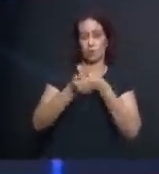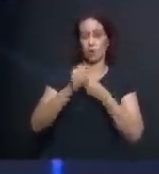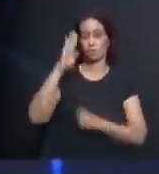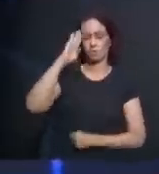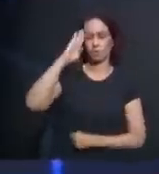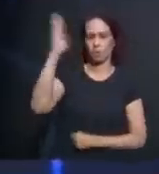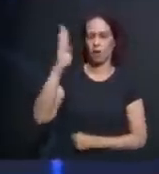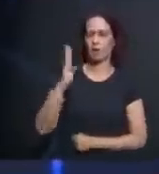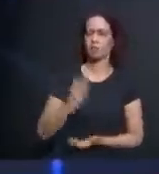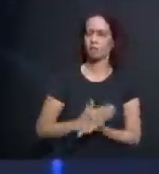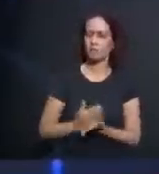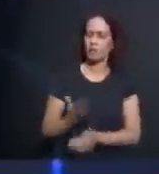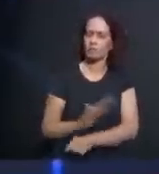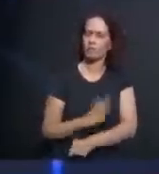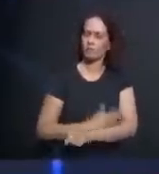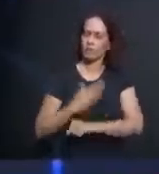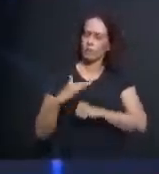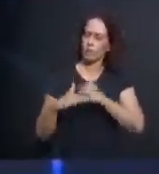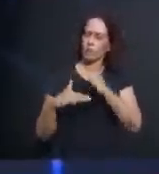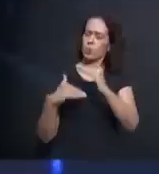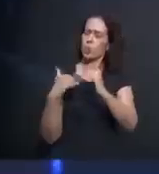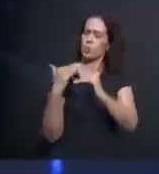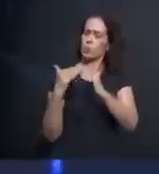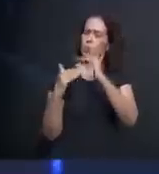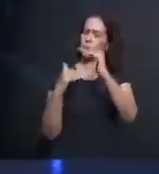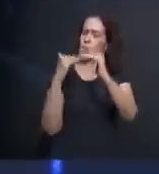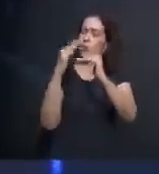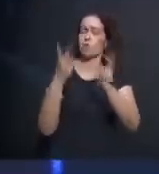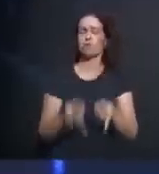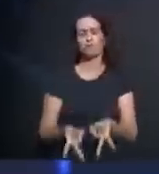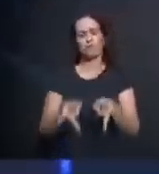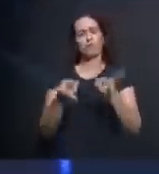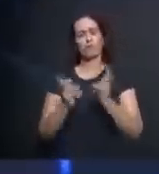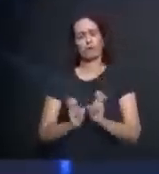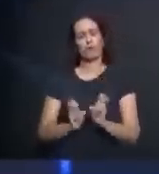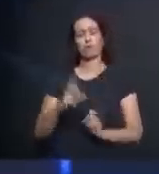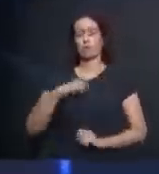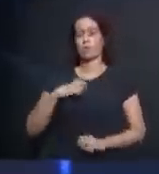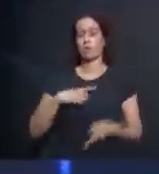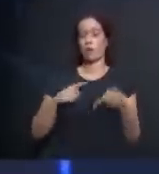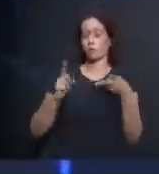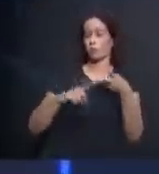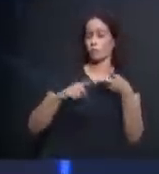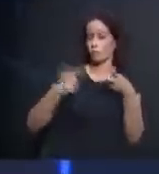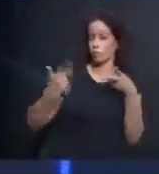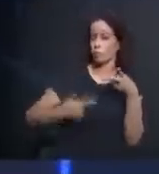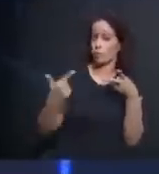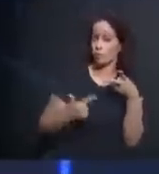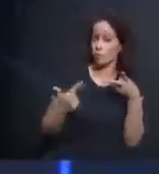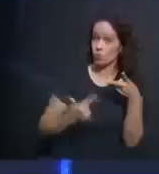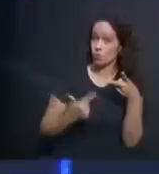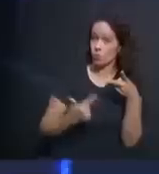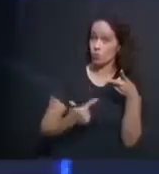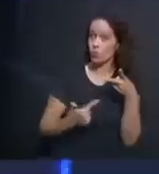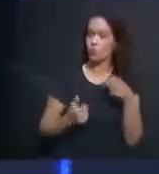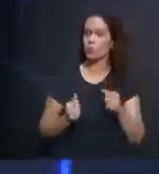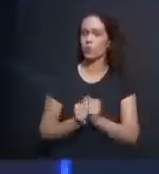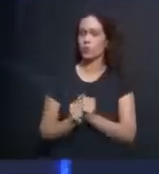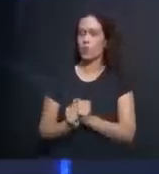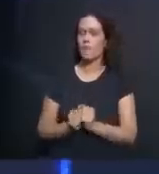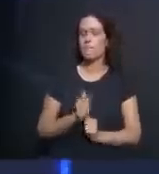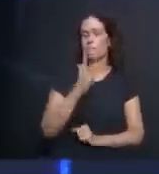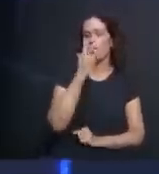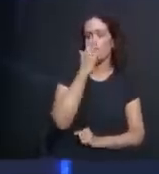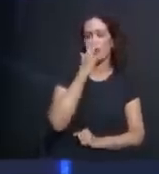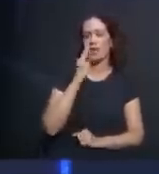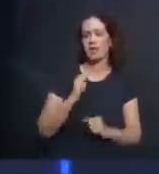começa a desenvolvê-lo, então você percebe que geralmente existe um segundo chamado que vem